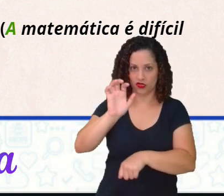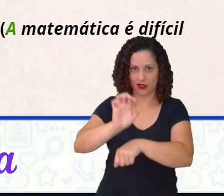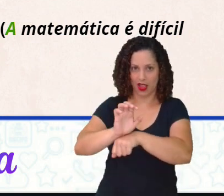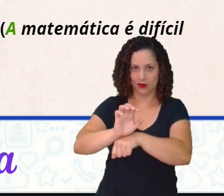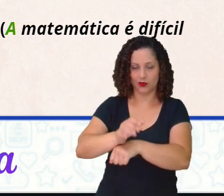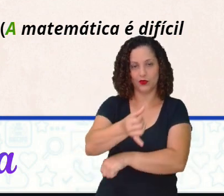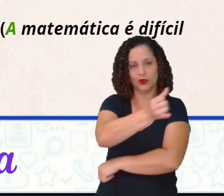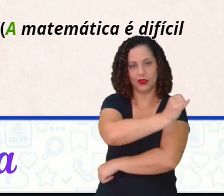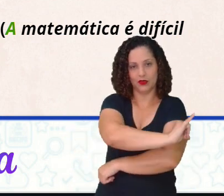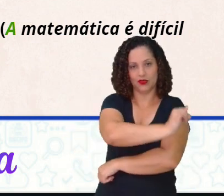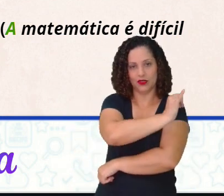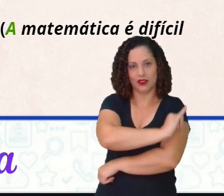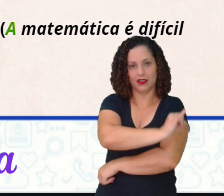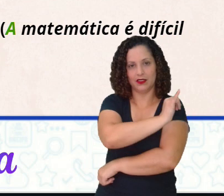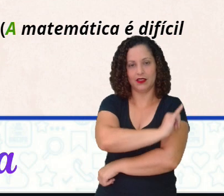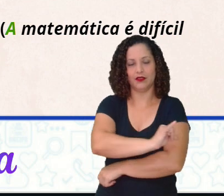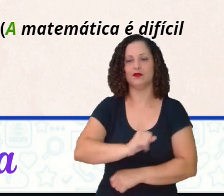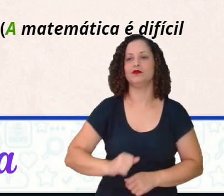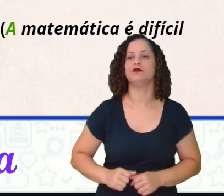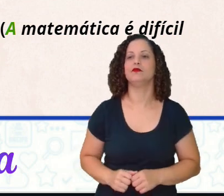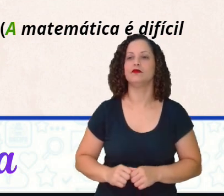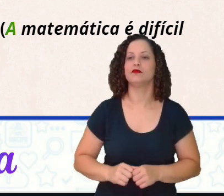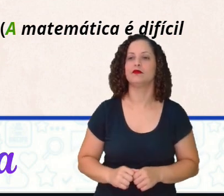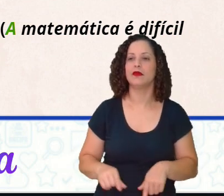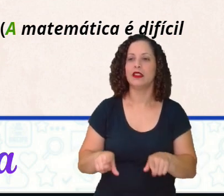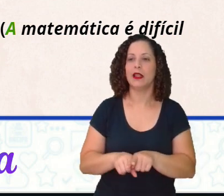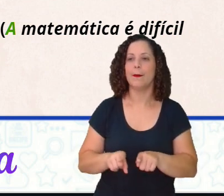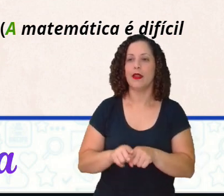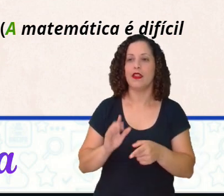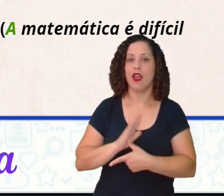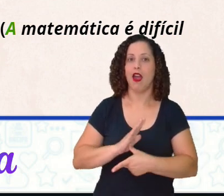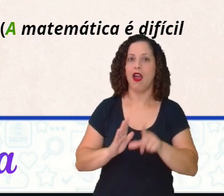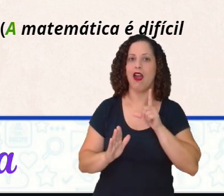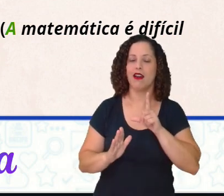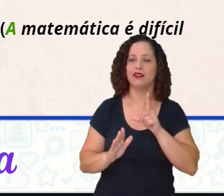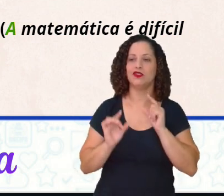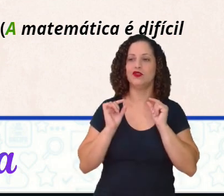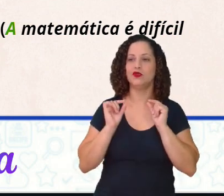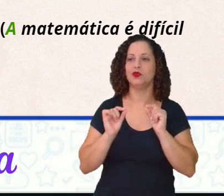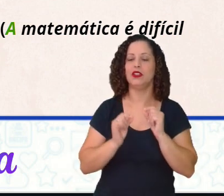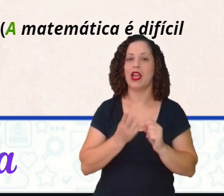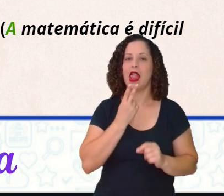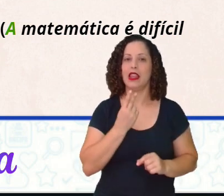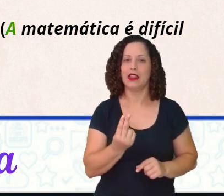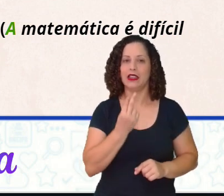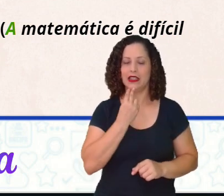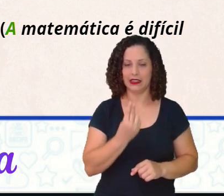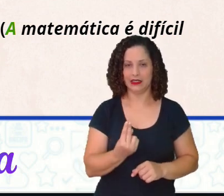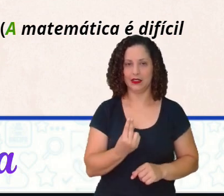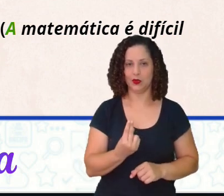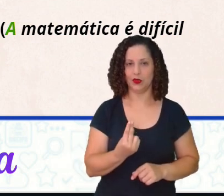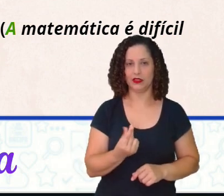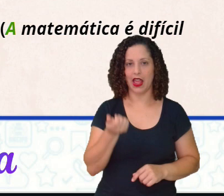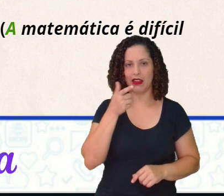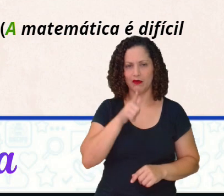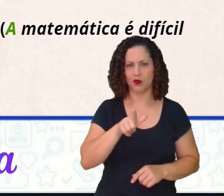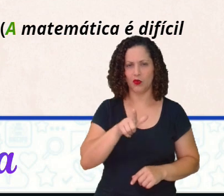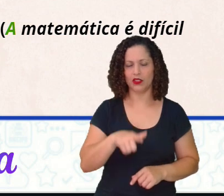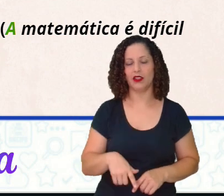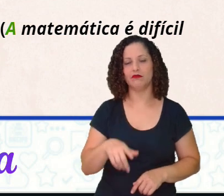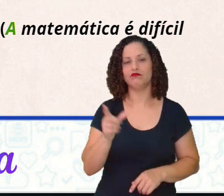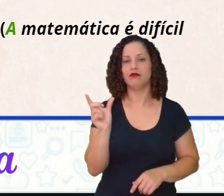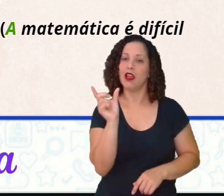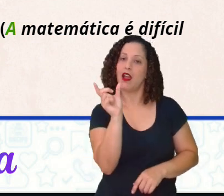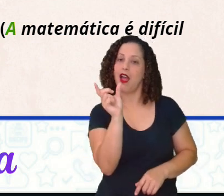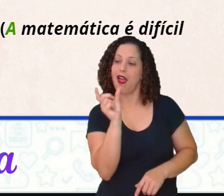né? Antes de línguas, tá? Italian is an interesting language. Então, italiano